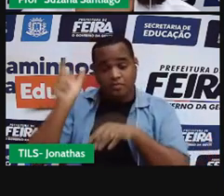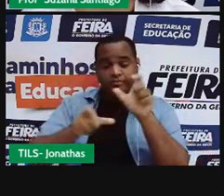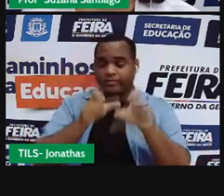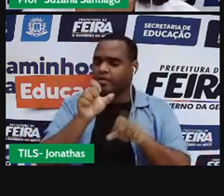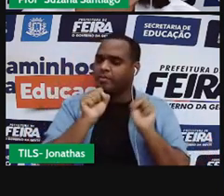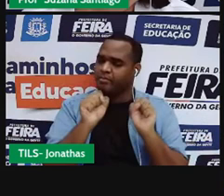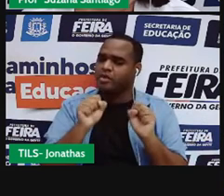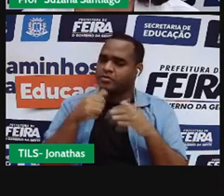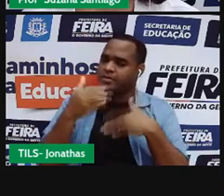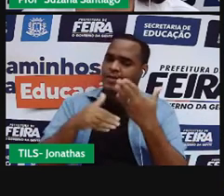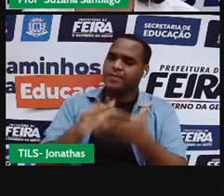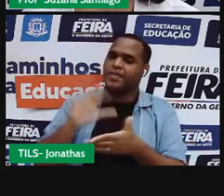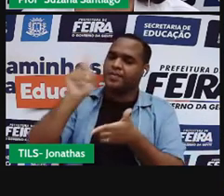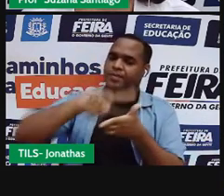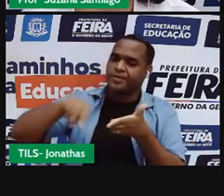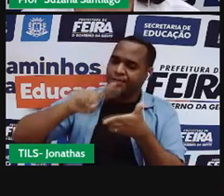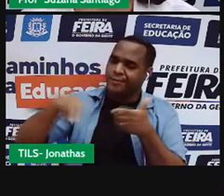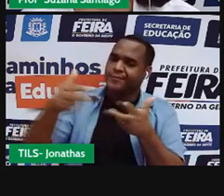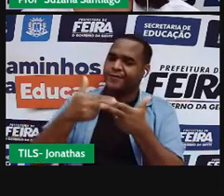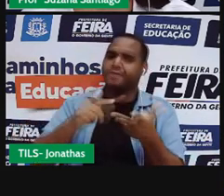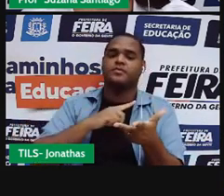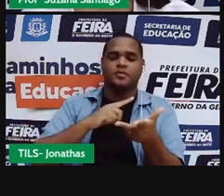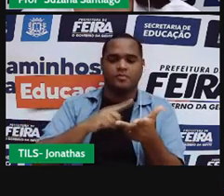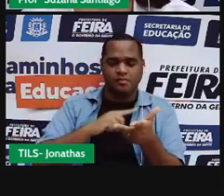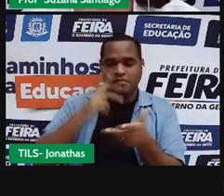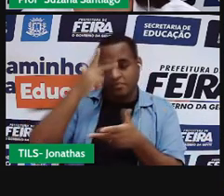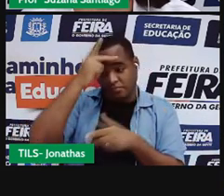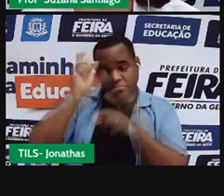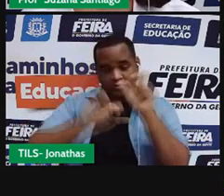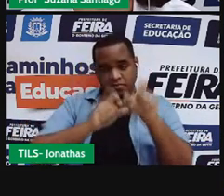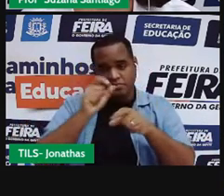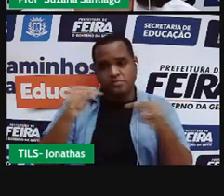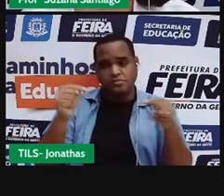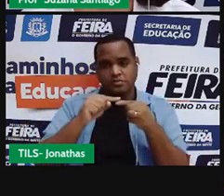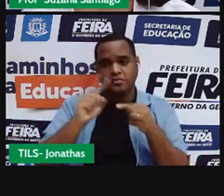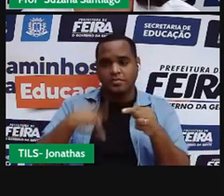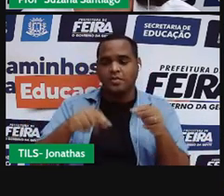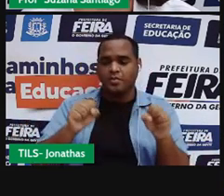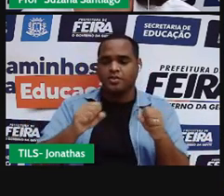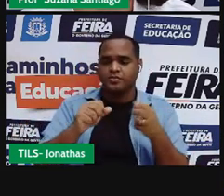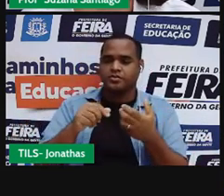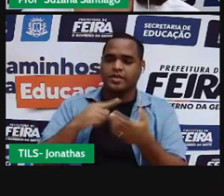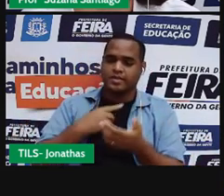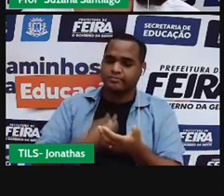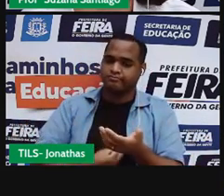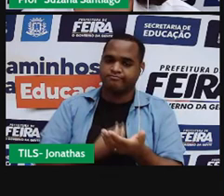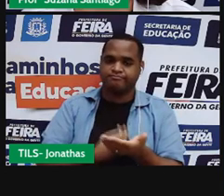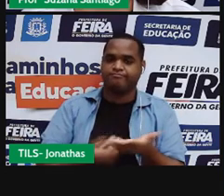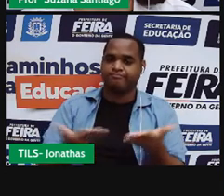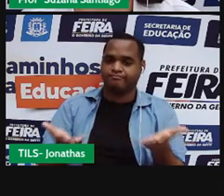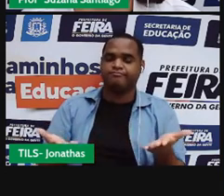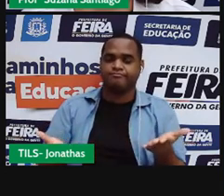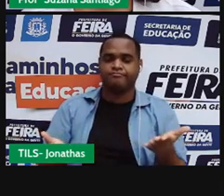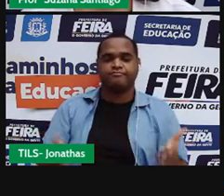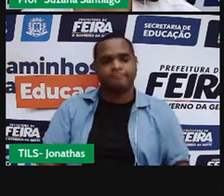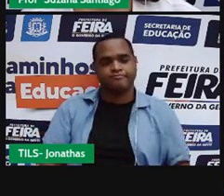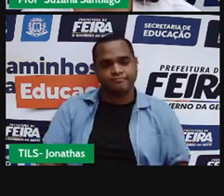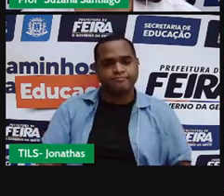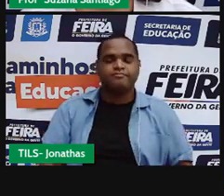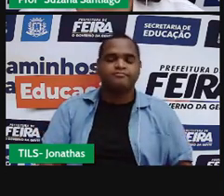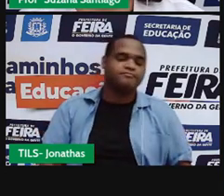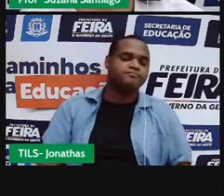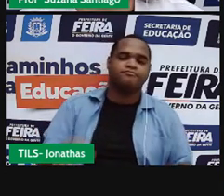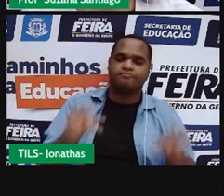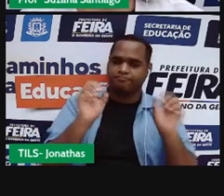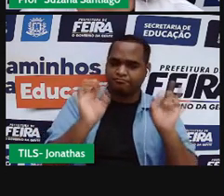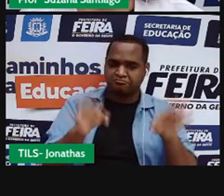trazer graves problemas na vida de alguém que foi envolvido nessa situação. Né, Suzana? Com certeza.